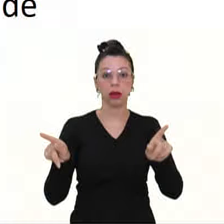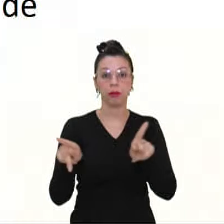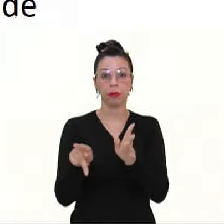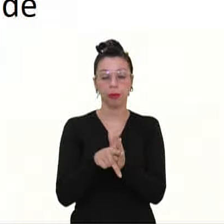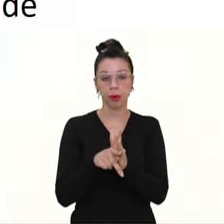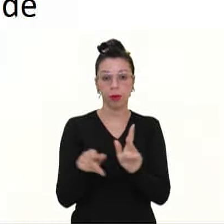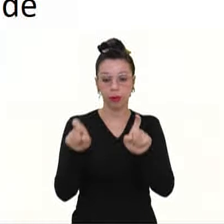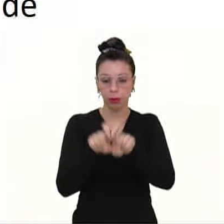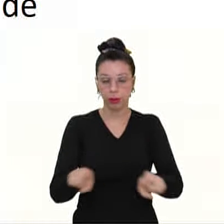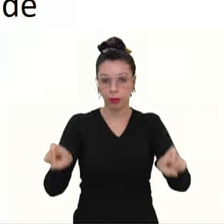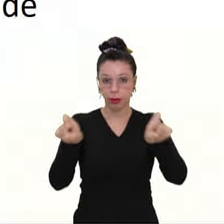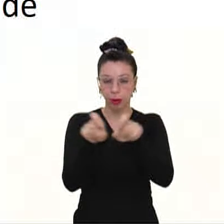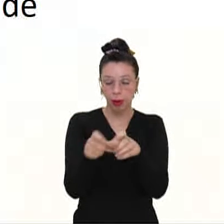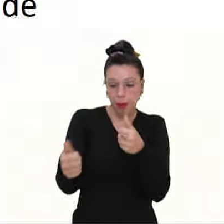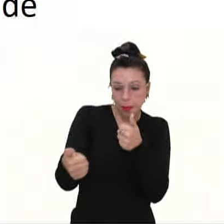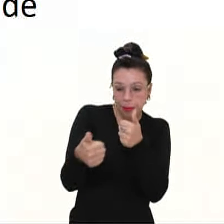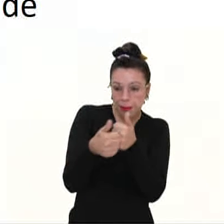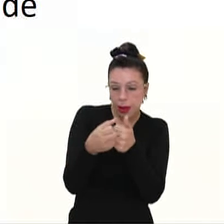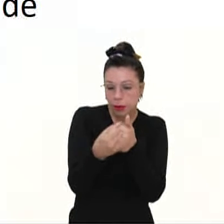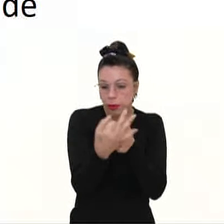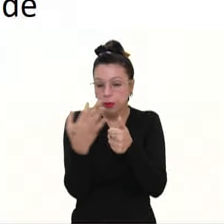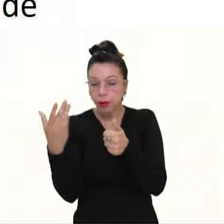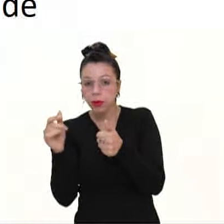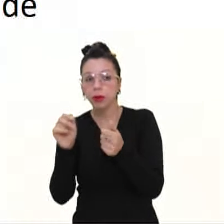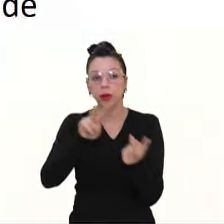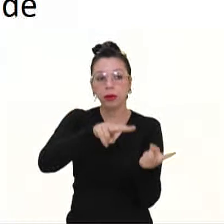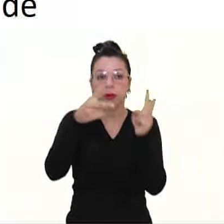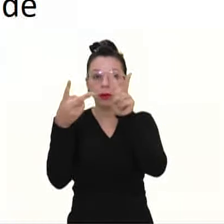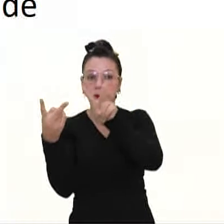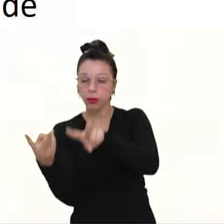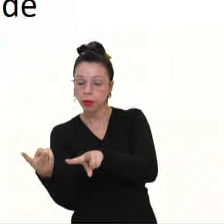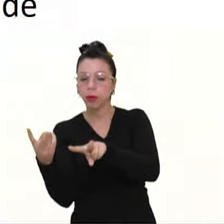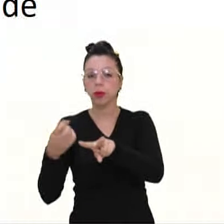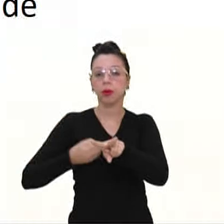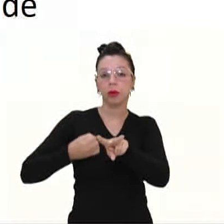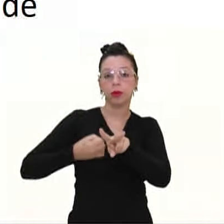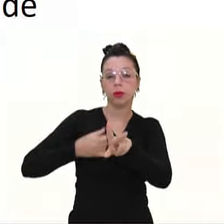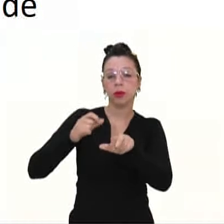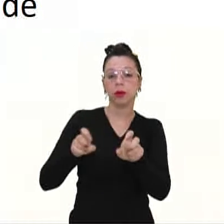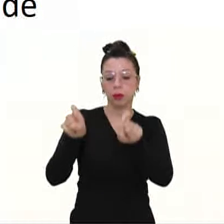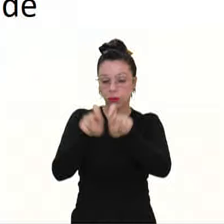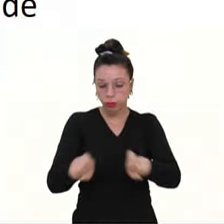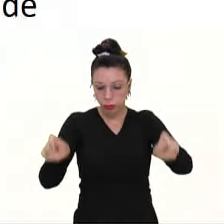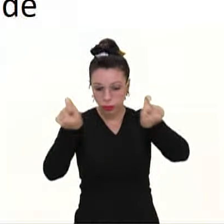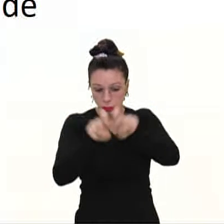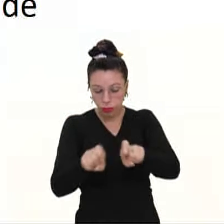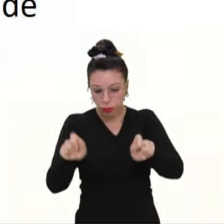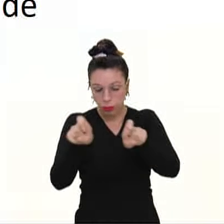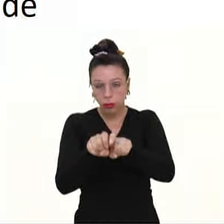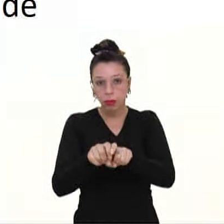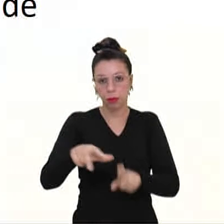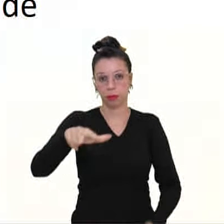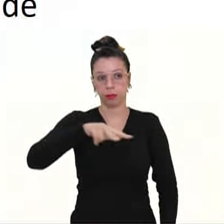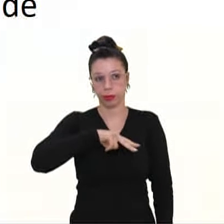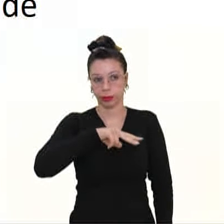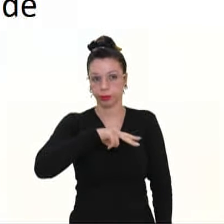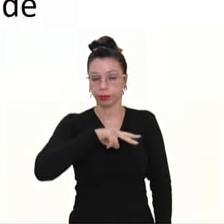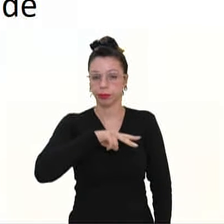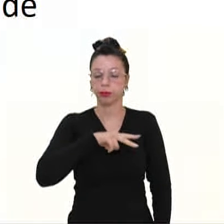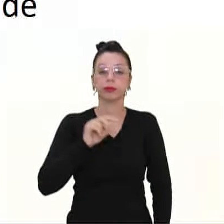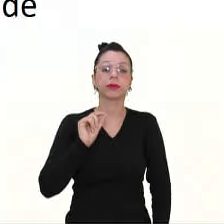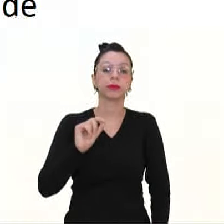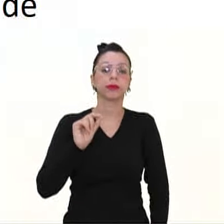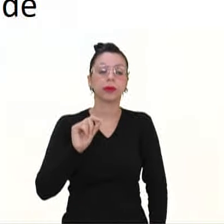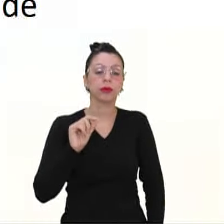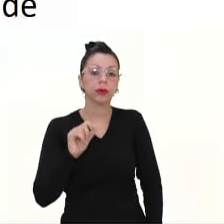momento em que o número de transistores no processador de um computador pessoal, tá, será